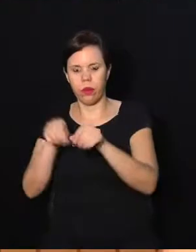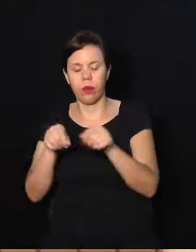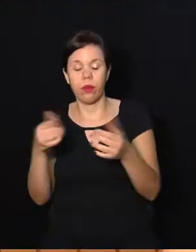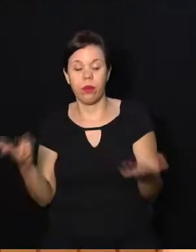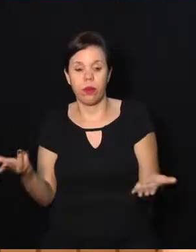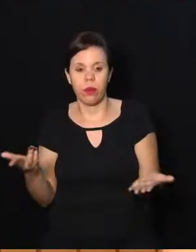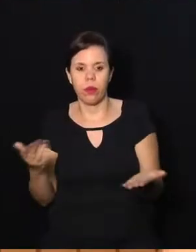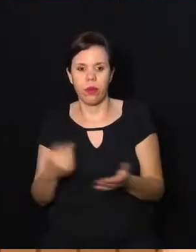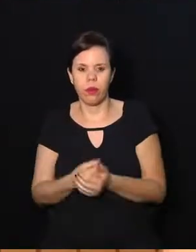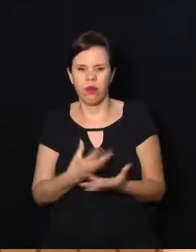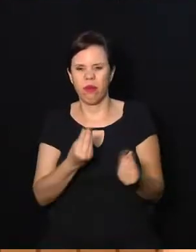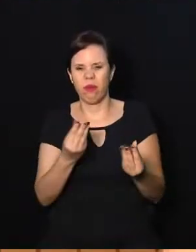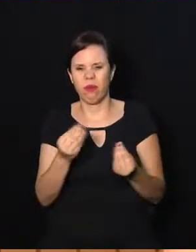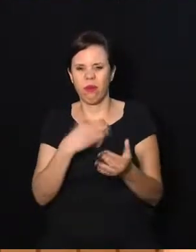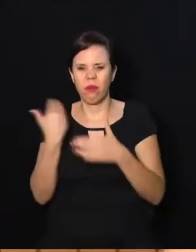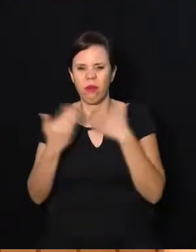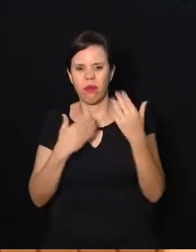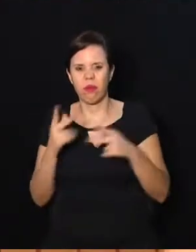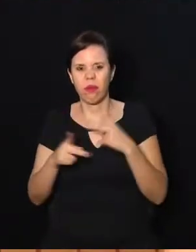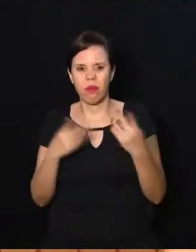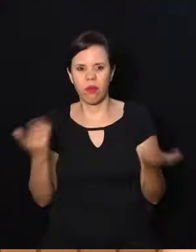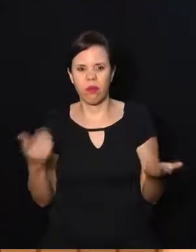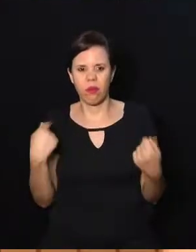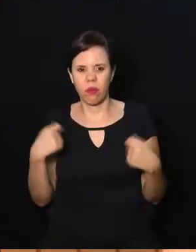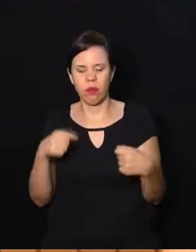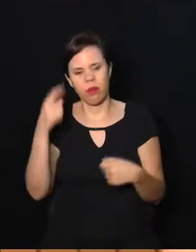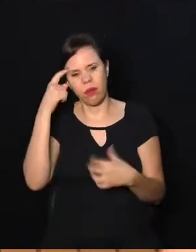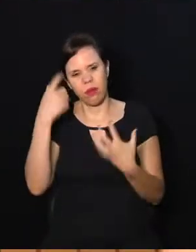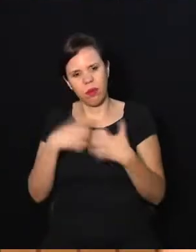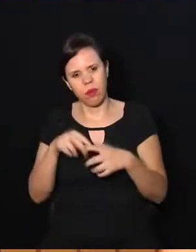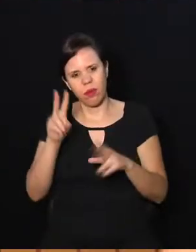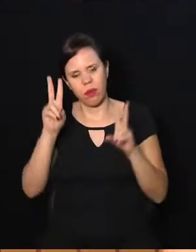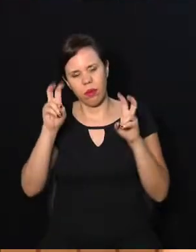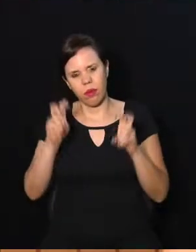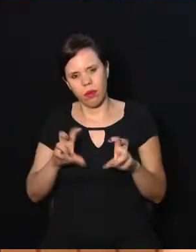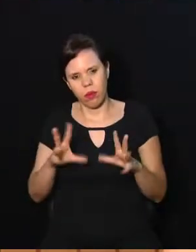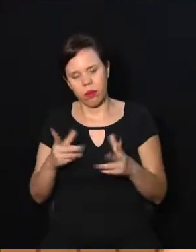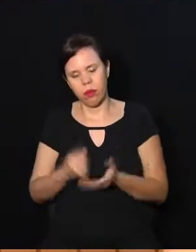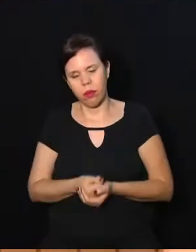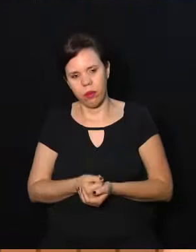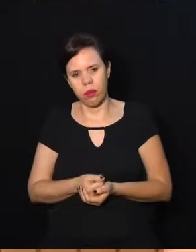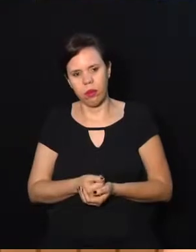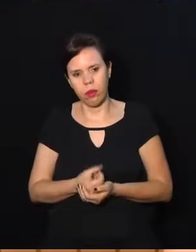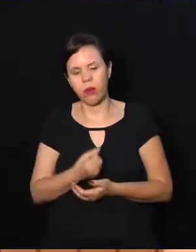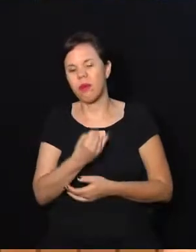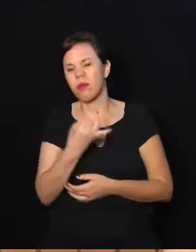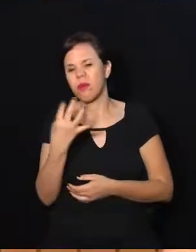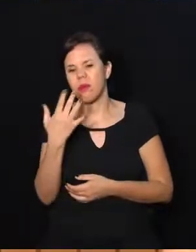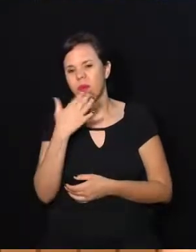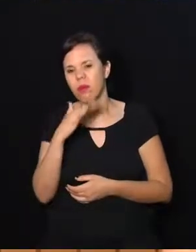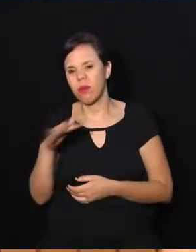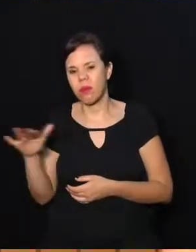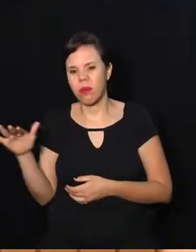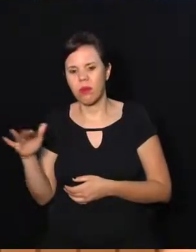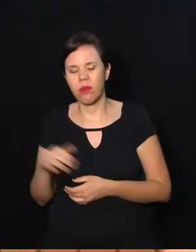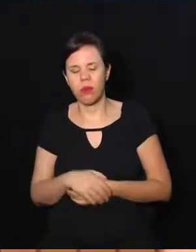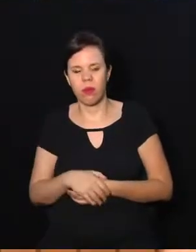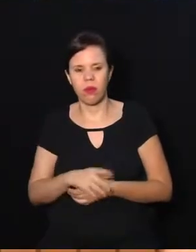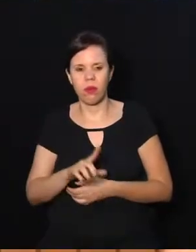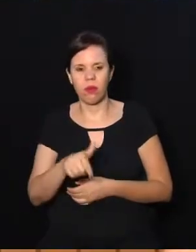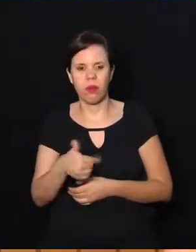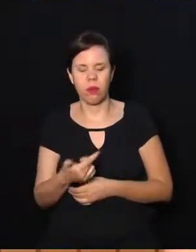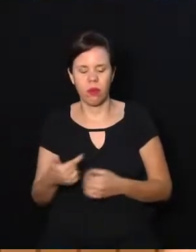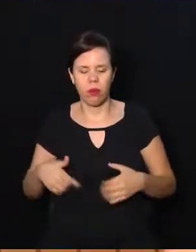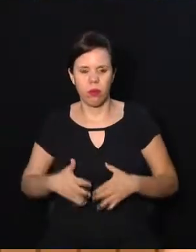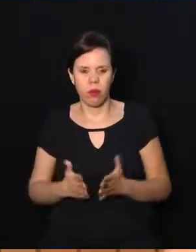são muitas mortes perdidas, né? Nós precisamos pensar tudo isso. Quantas crianças, mesmo depois